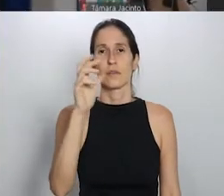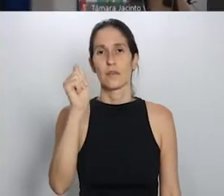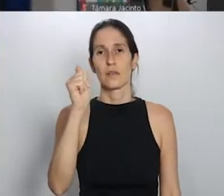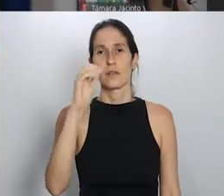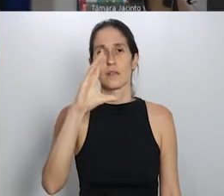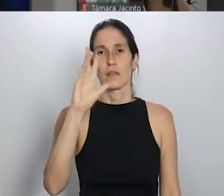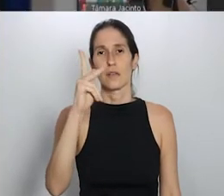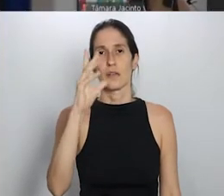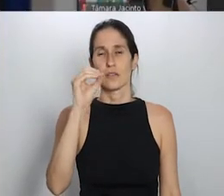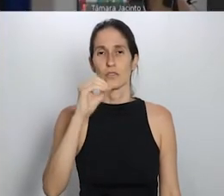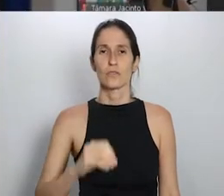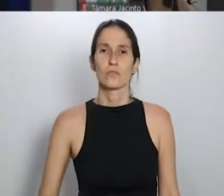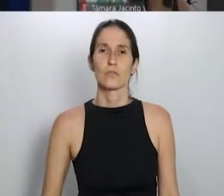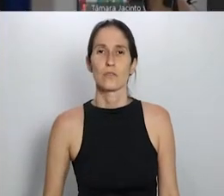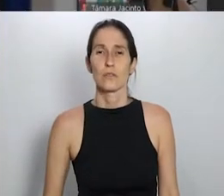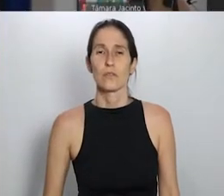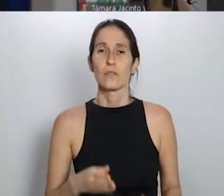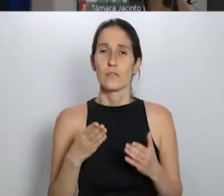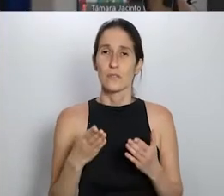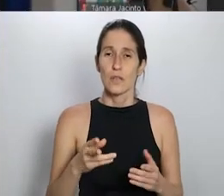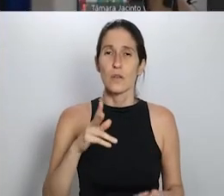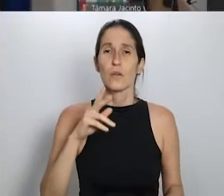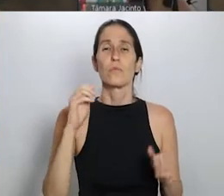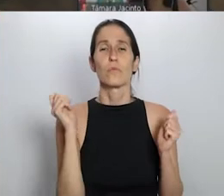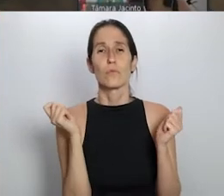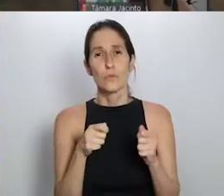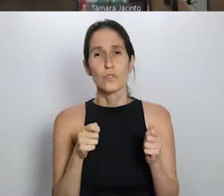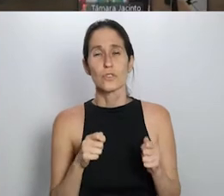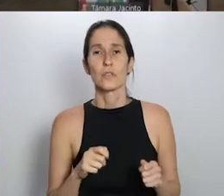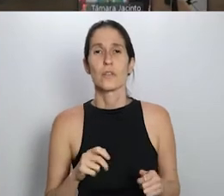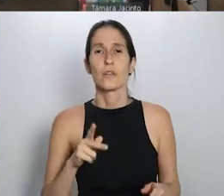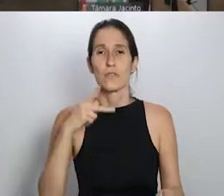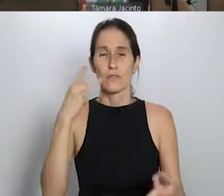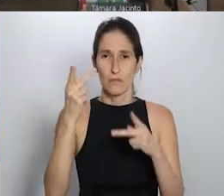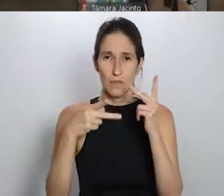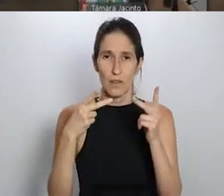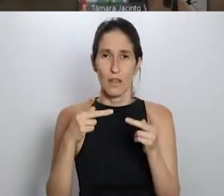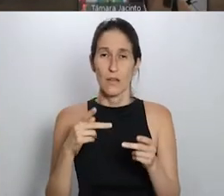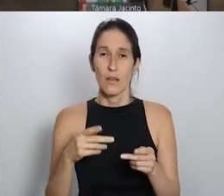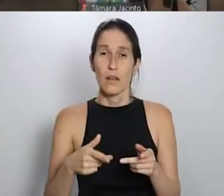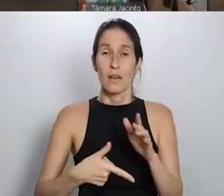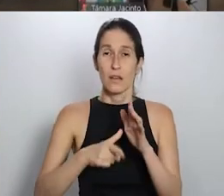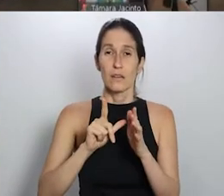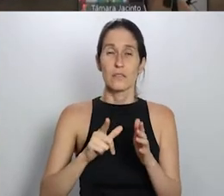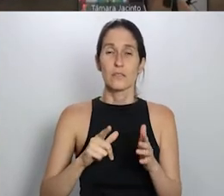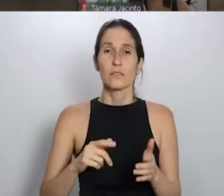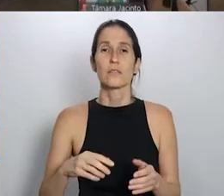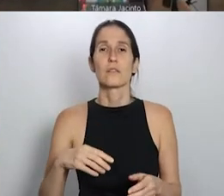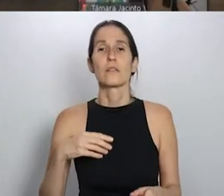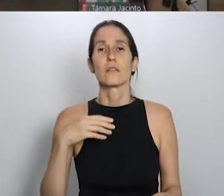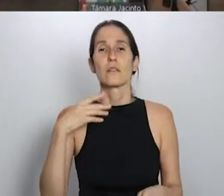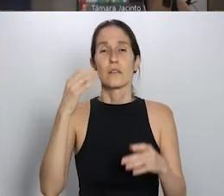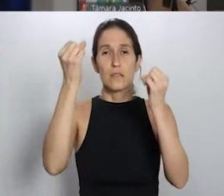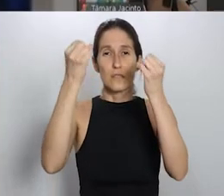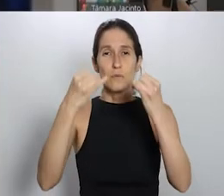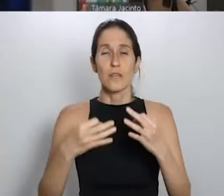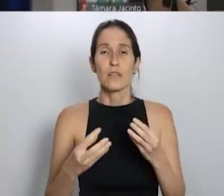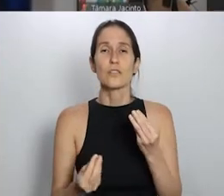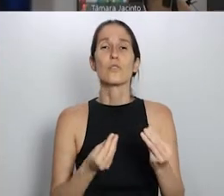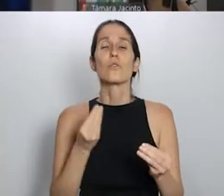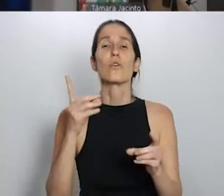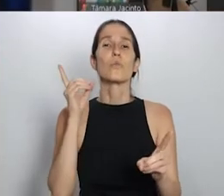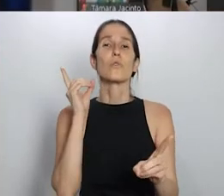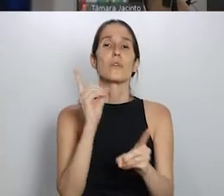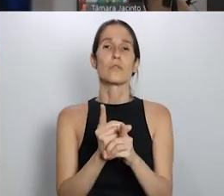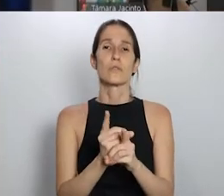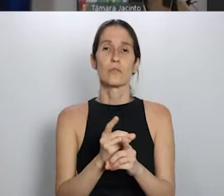você falasse um pouco sobre essa história. Você falou aí que começou a cantar muito cedo, mas eu queria que você contasse um pouco para a gente como foi esse